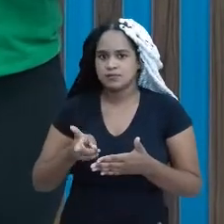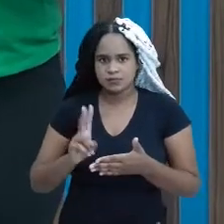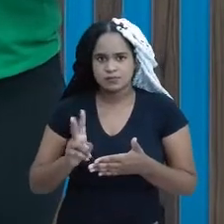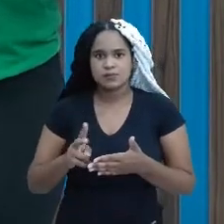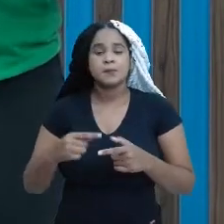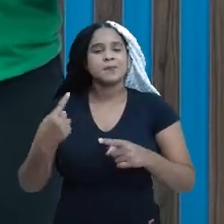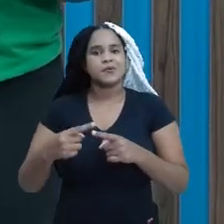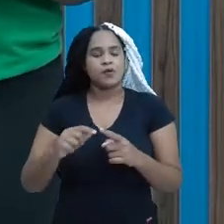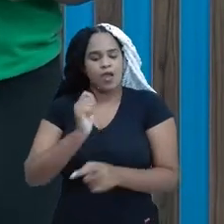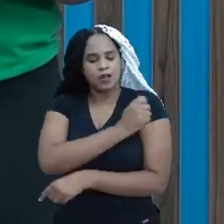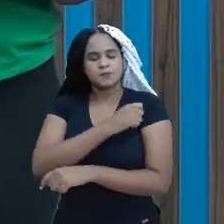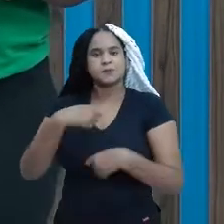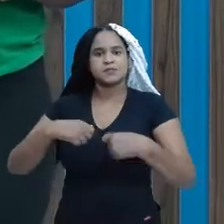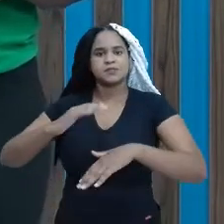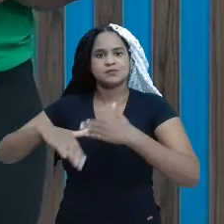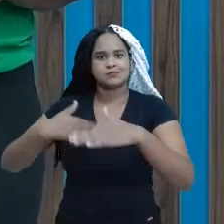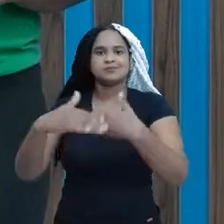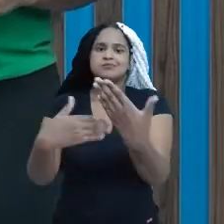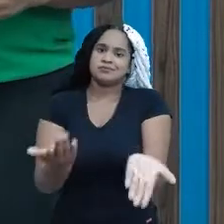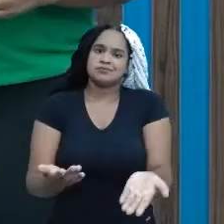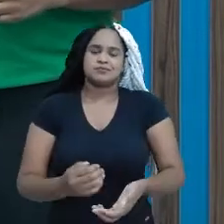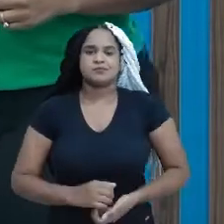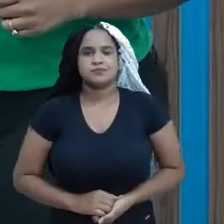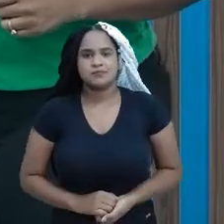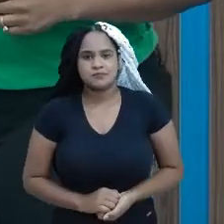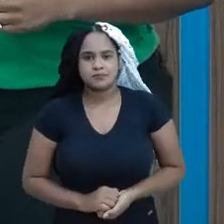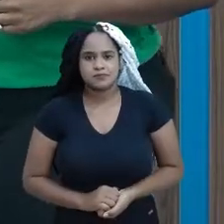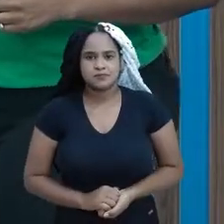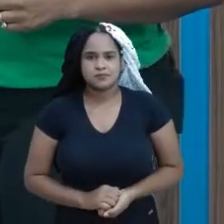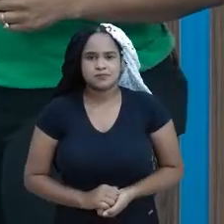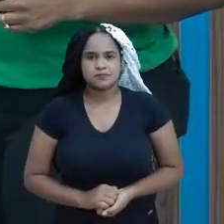se desenvolver é ele.